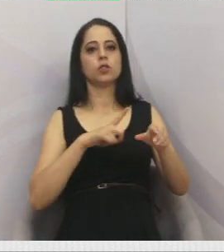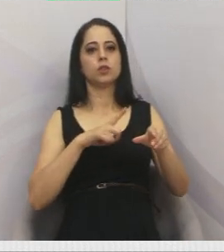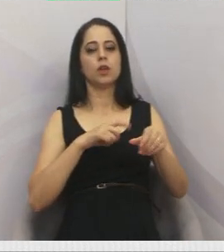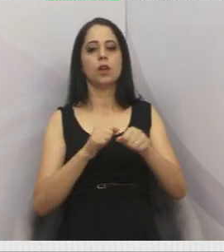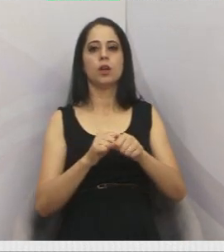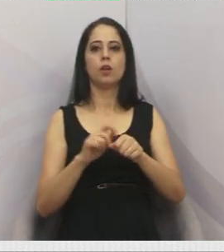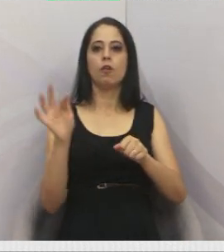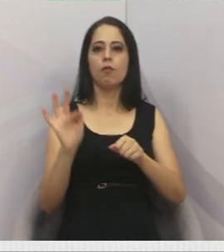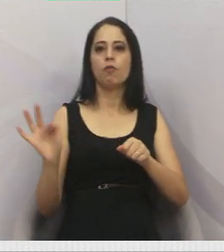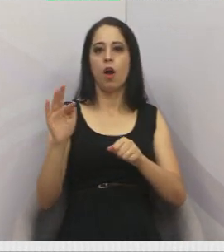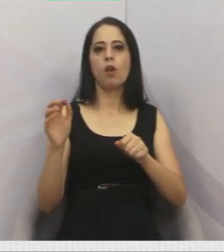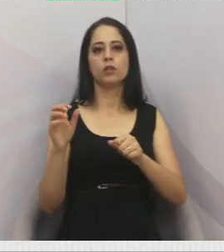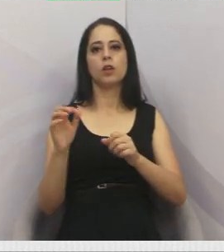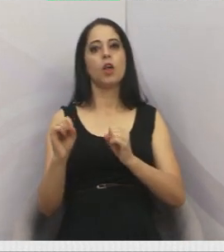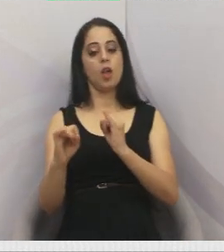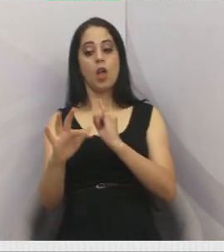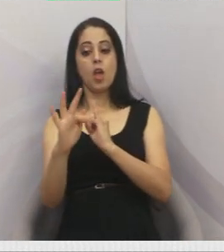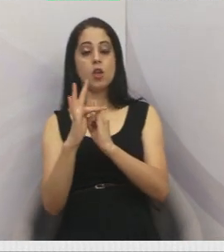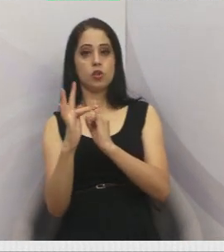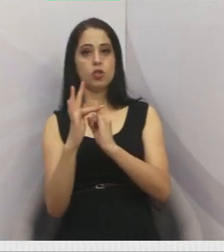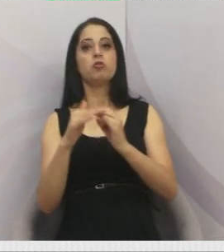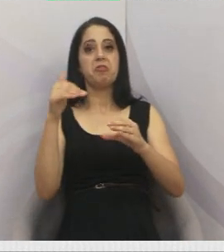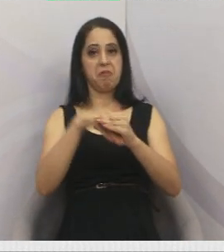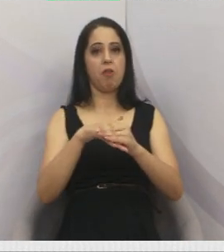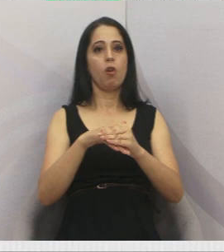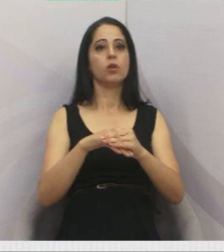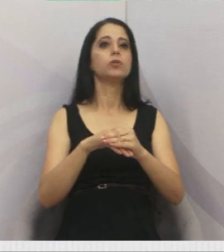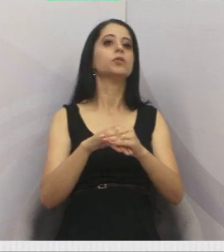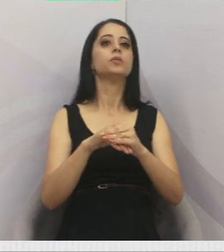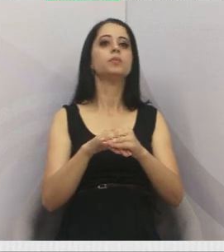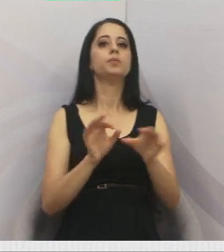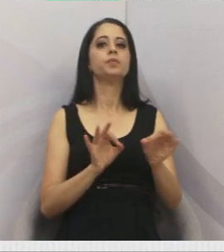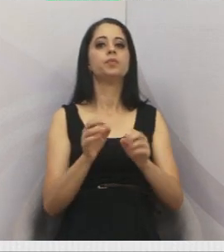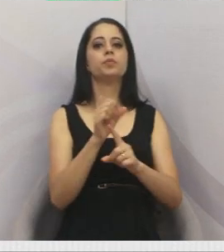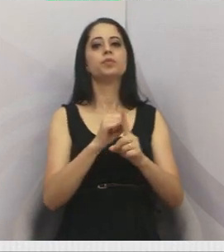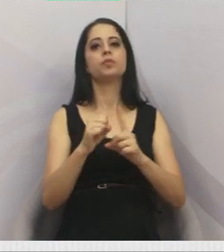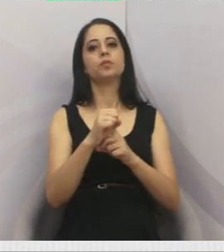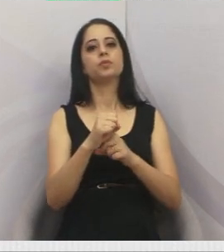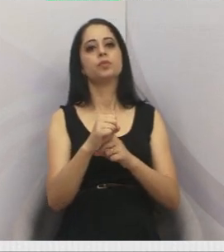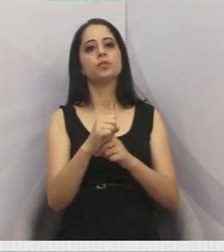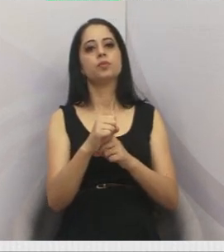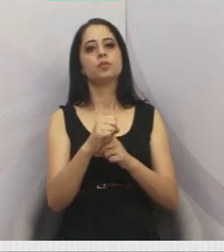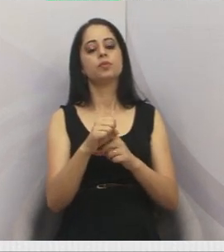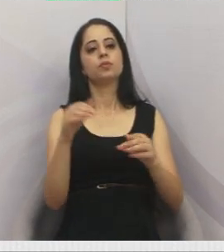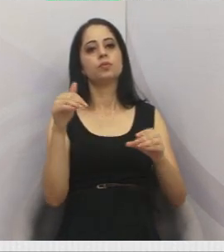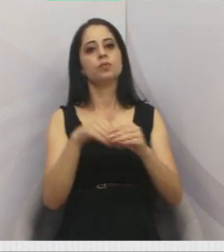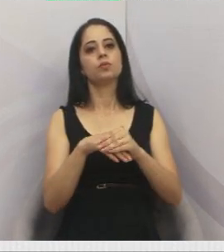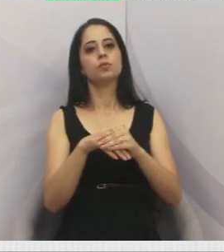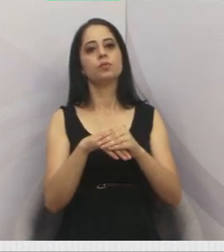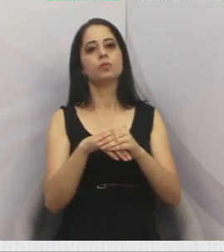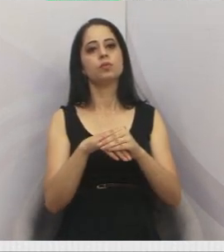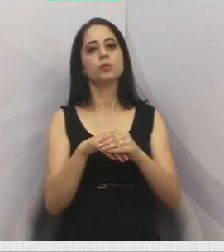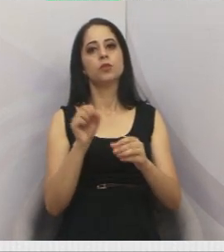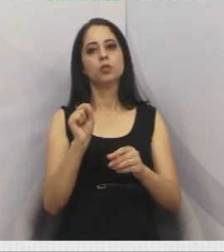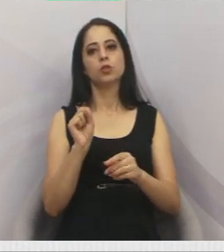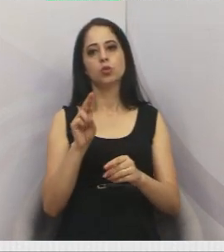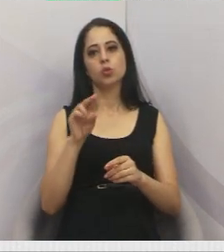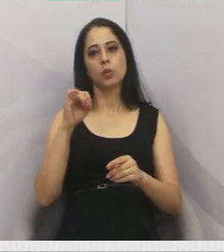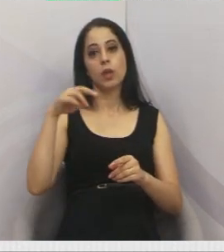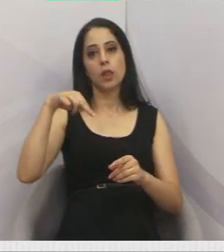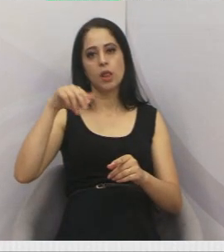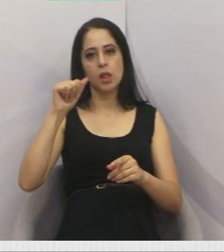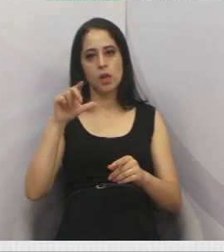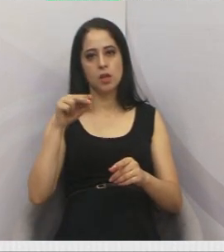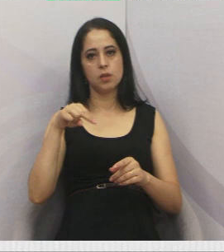Entidades Acadêmicas, um voto para Instituto Federal. E segmento Organização da Sociedade Civil, um voto para Suinam e Instituto